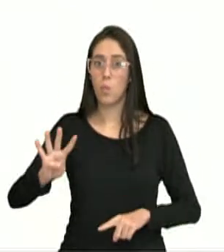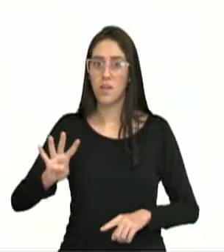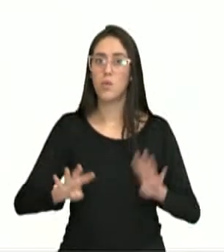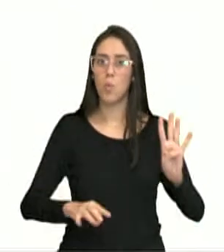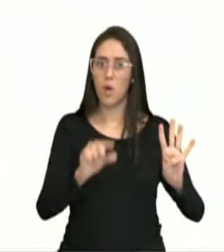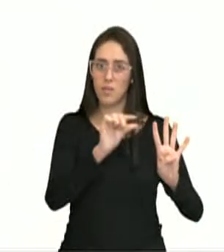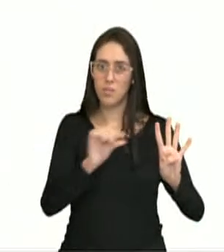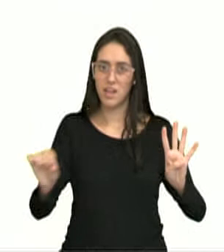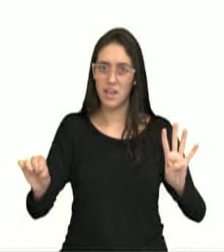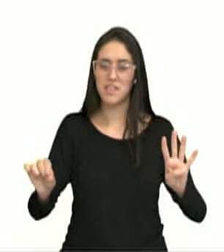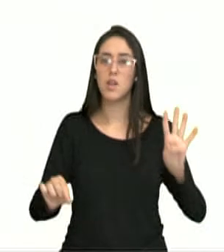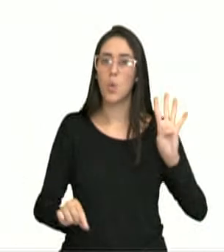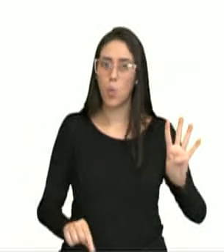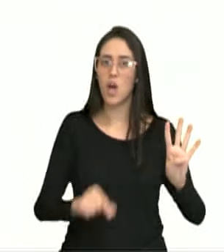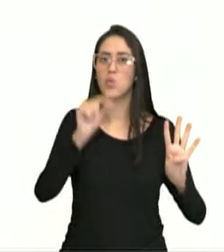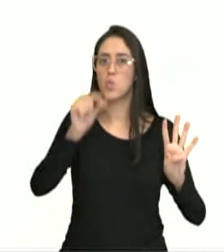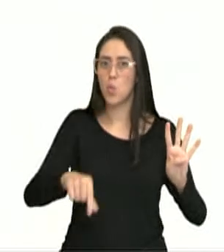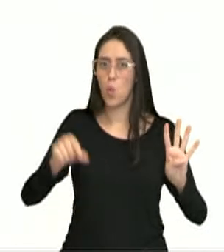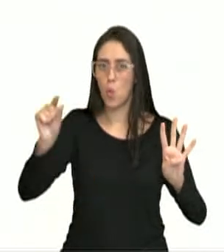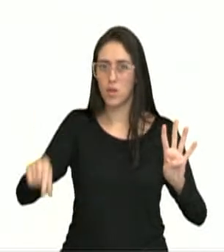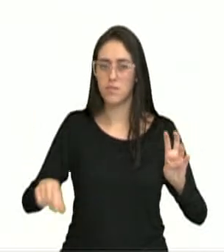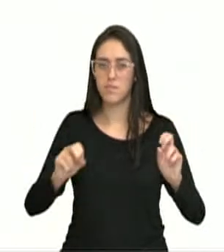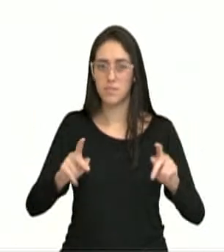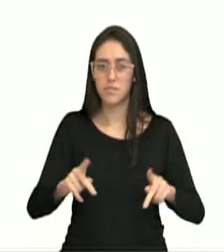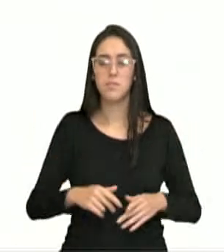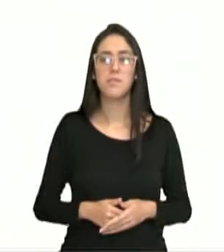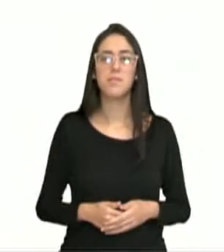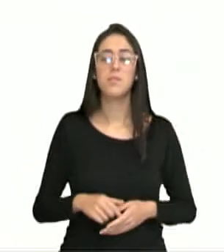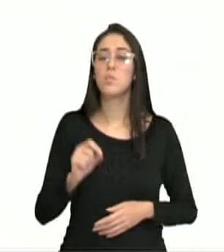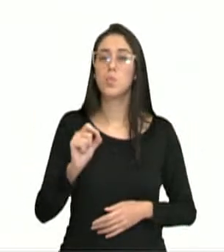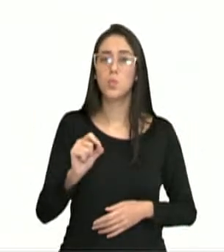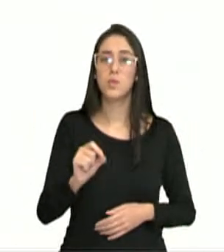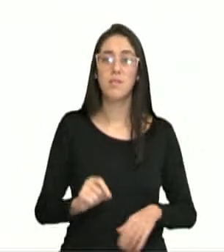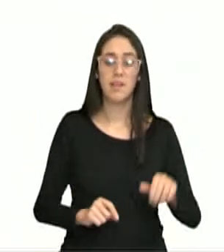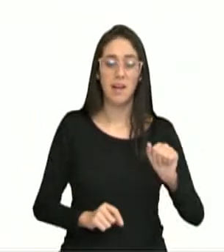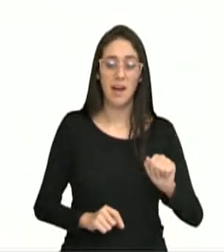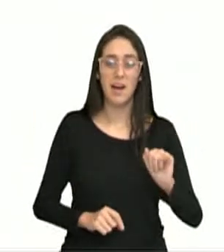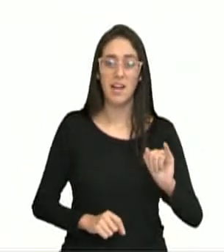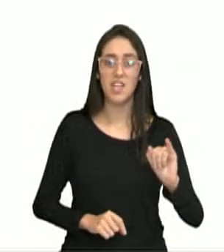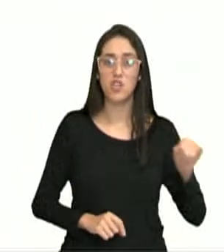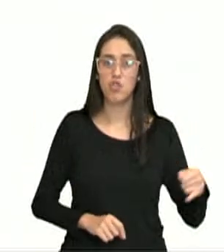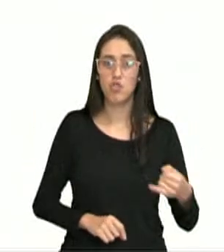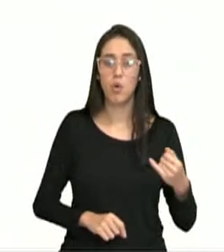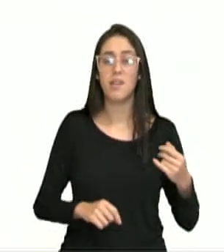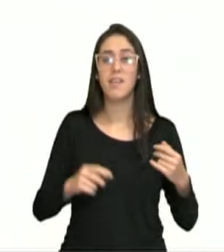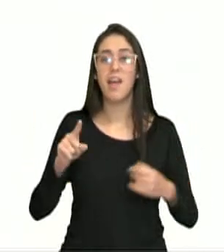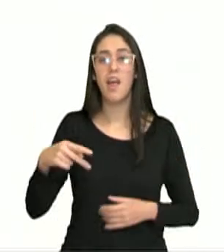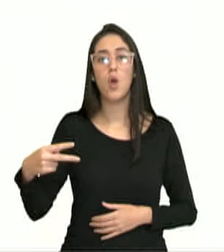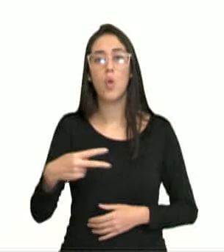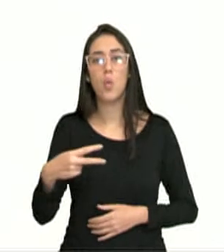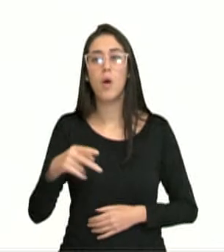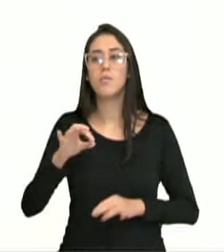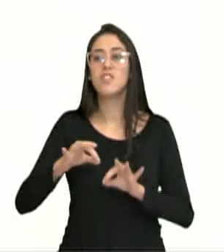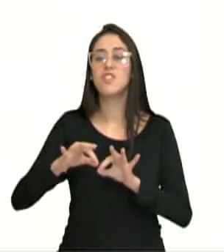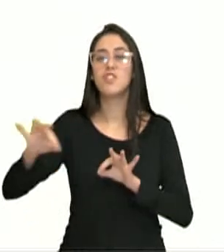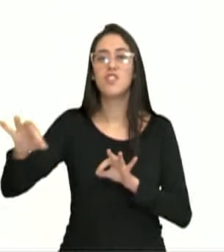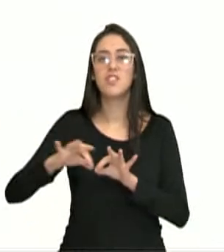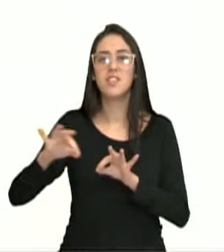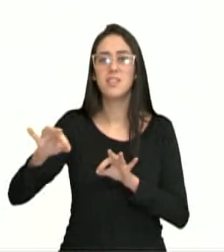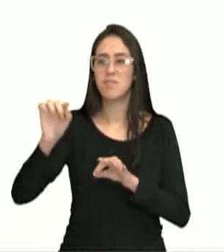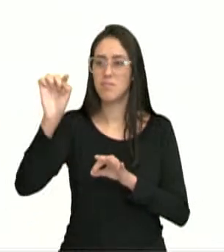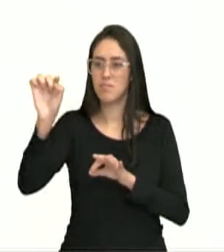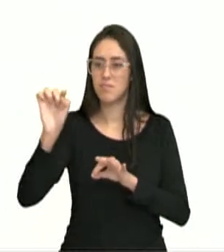linhas, 4 colunas, em que AI, J é igual à distância entre os